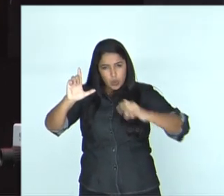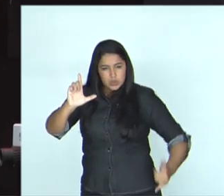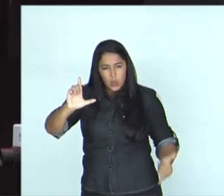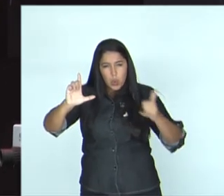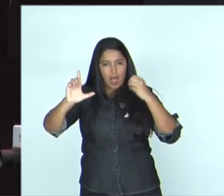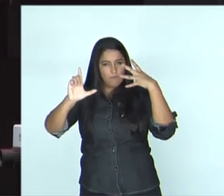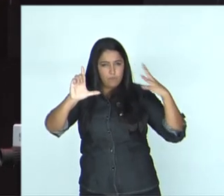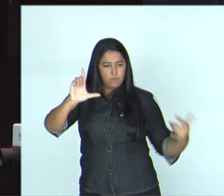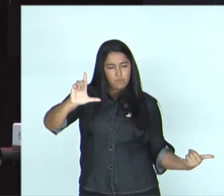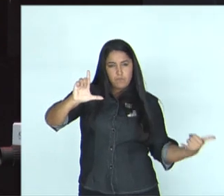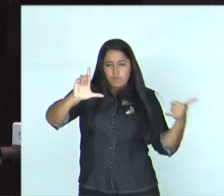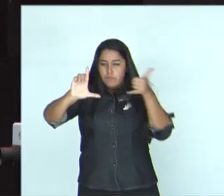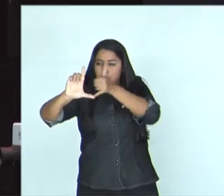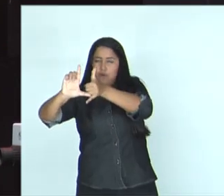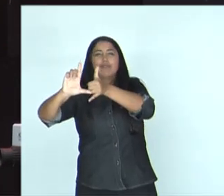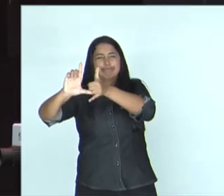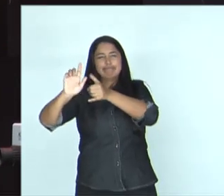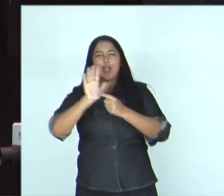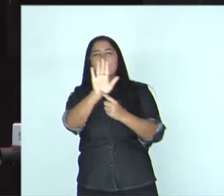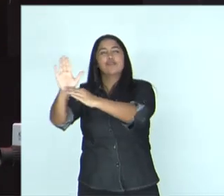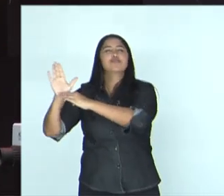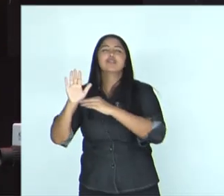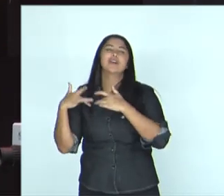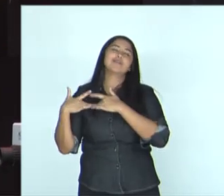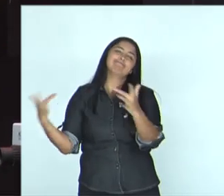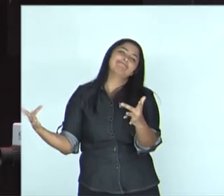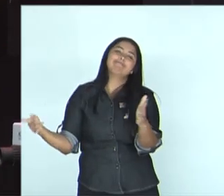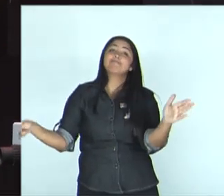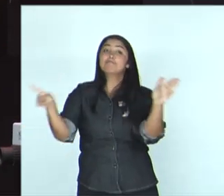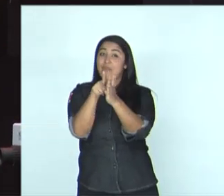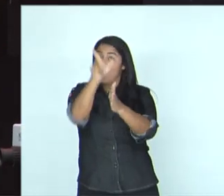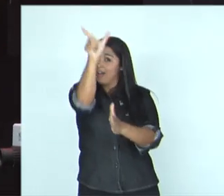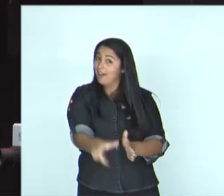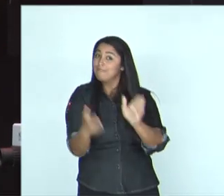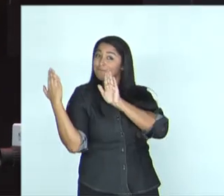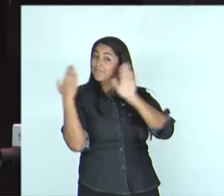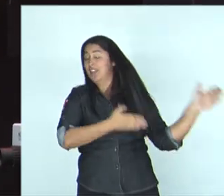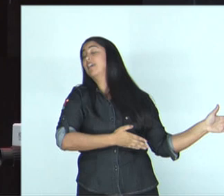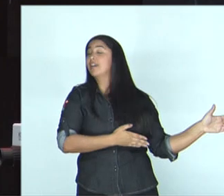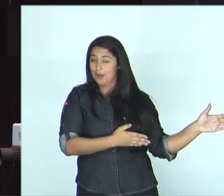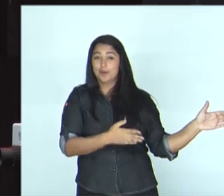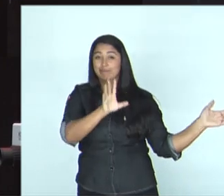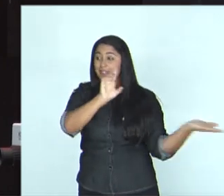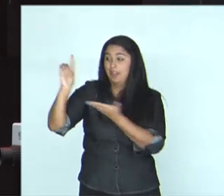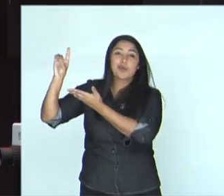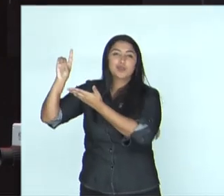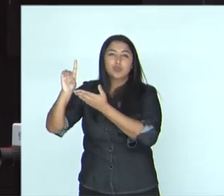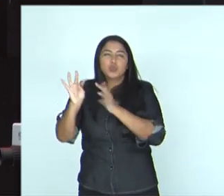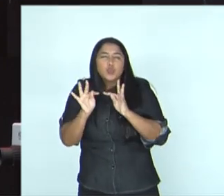e então você vai estar ajudando para que a obra de Deus continue, e você estará sendo fiel a Deus, e toda